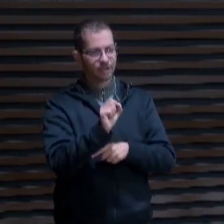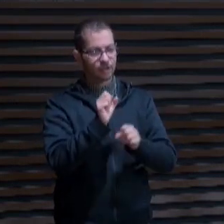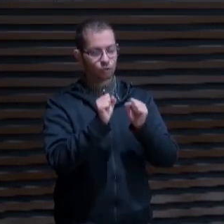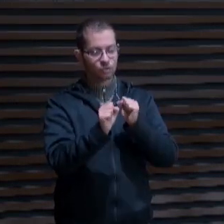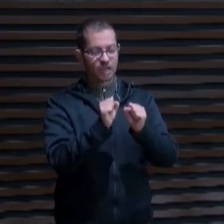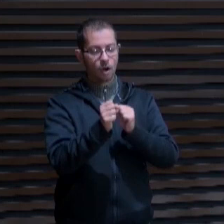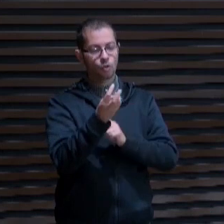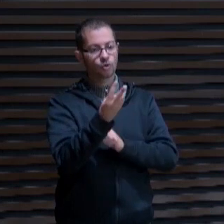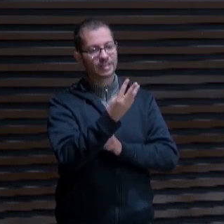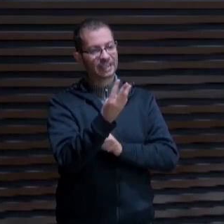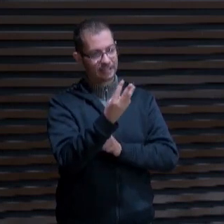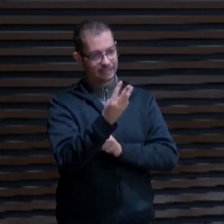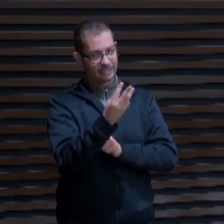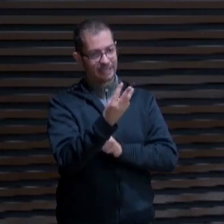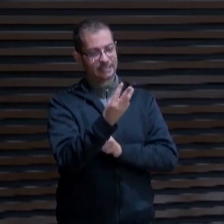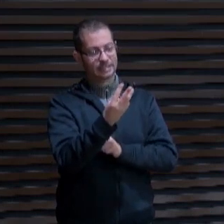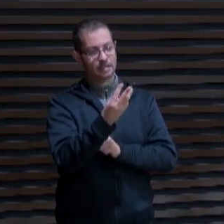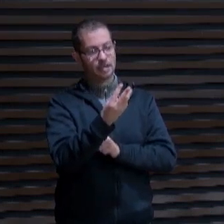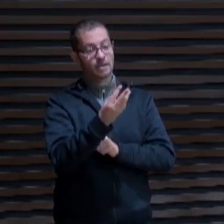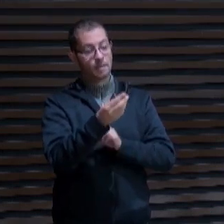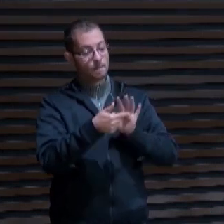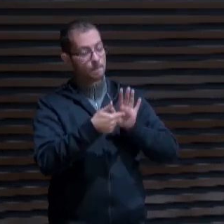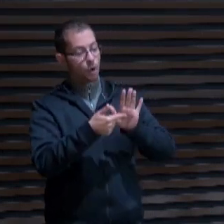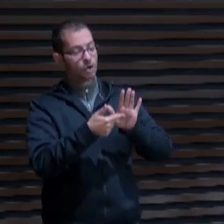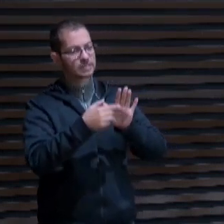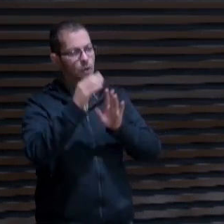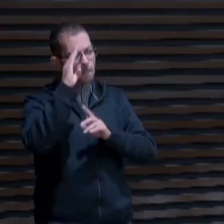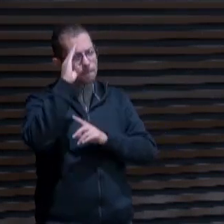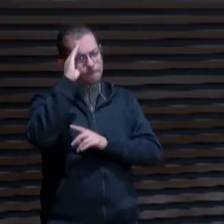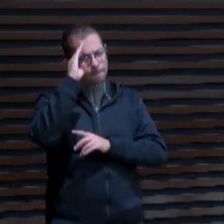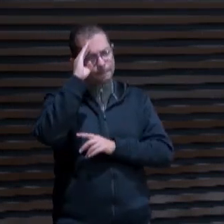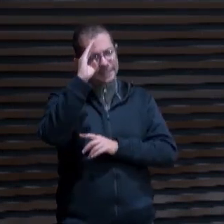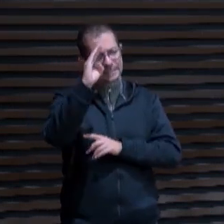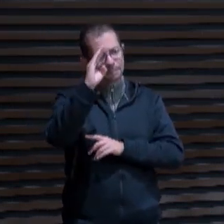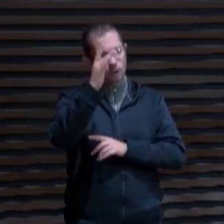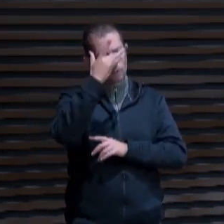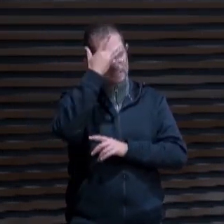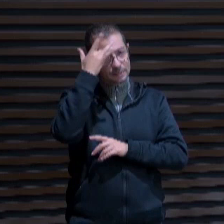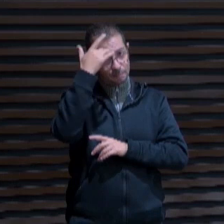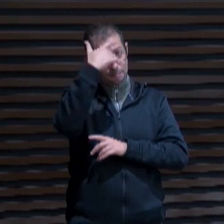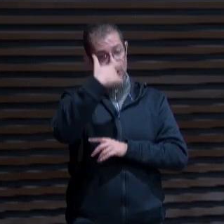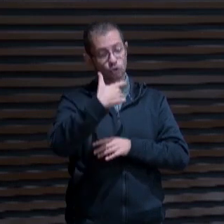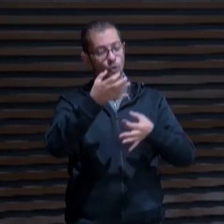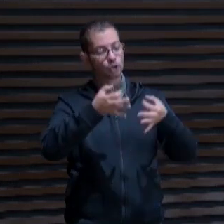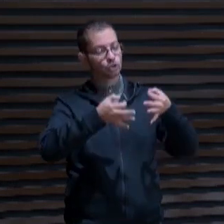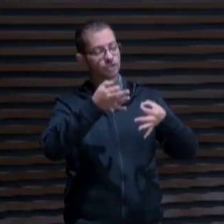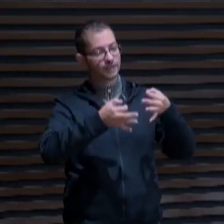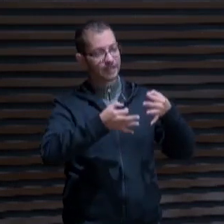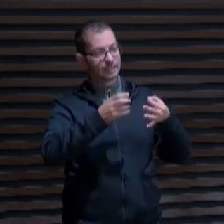nós vemos que o salmista afirma a prioridade dos justificados. Ele diz